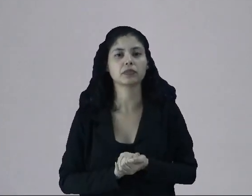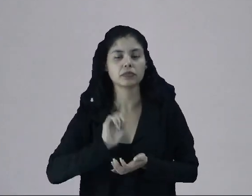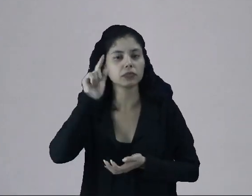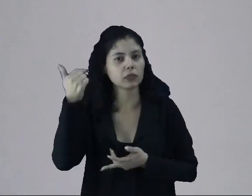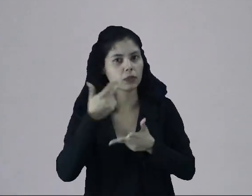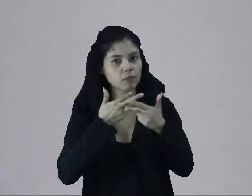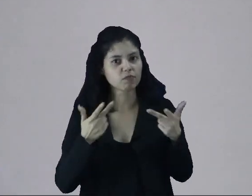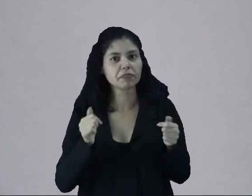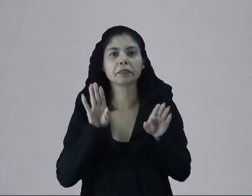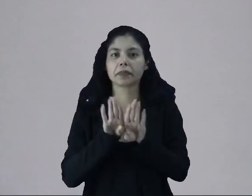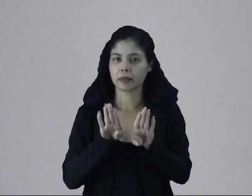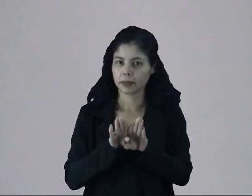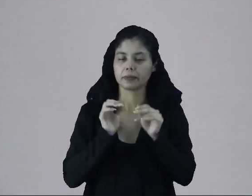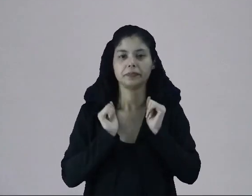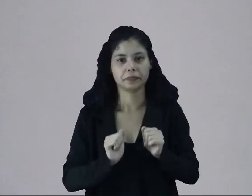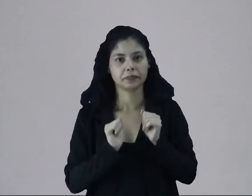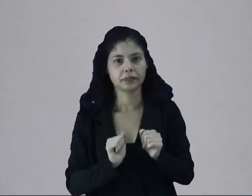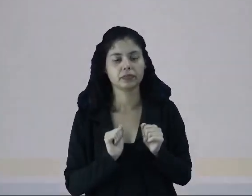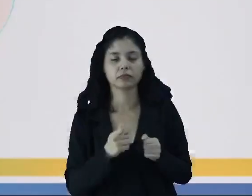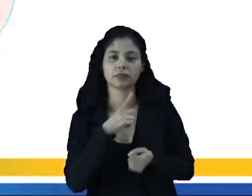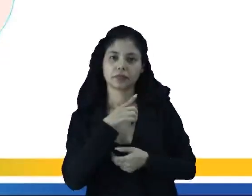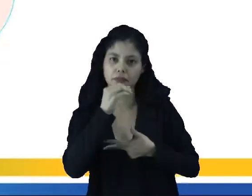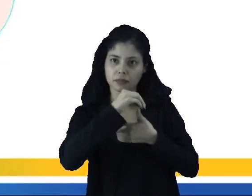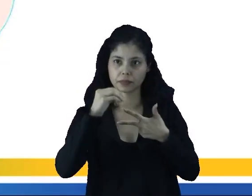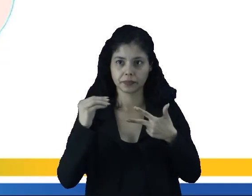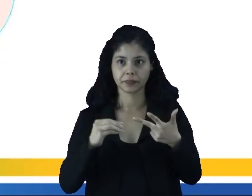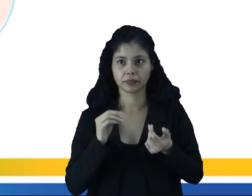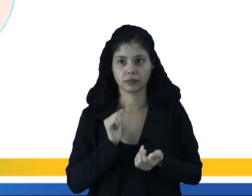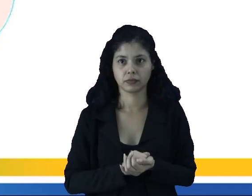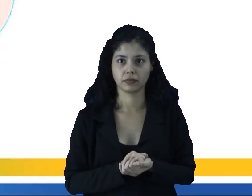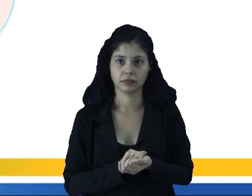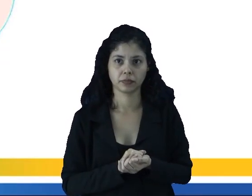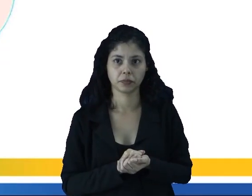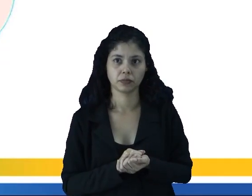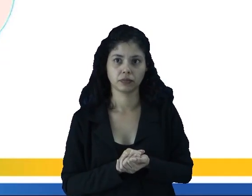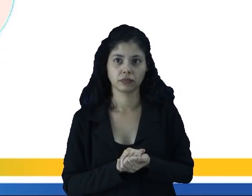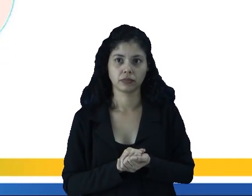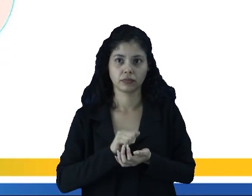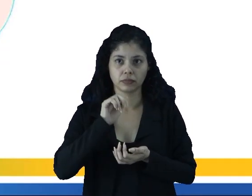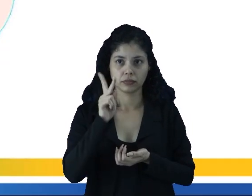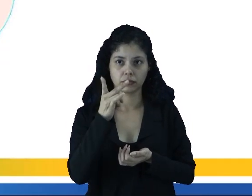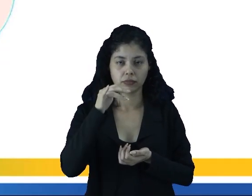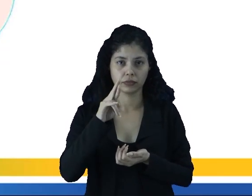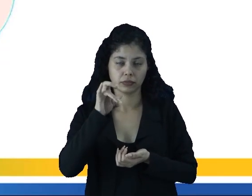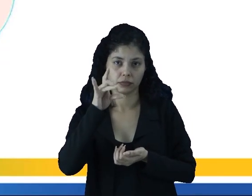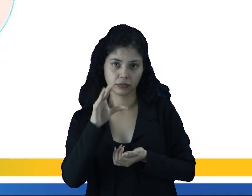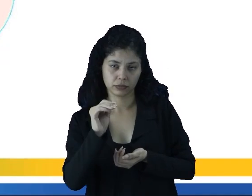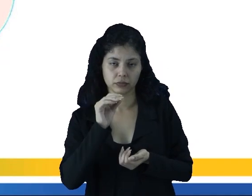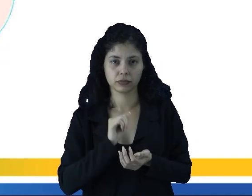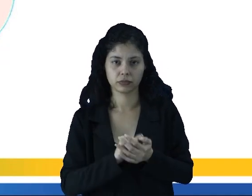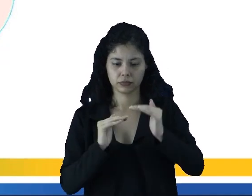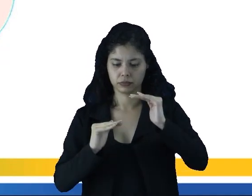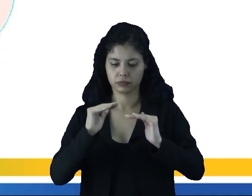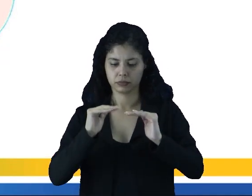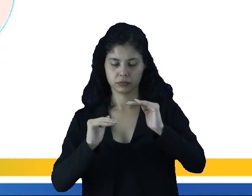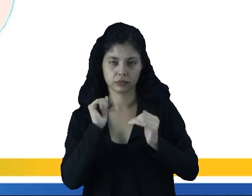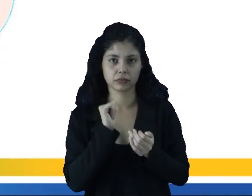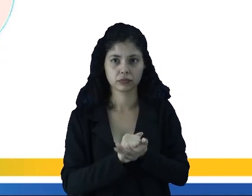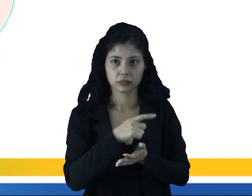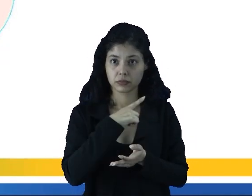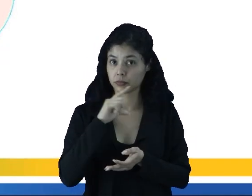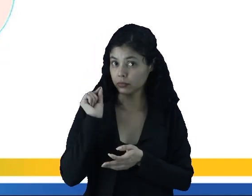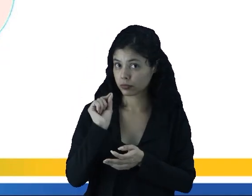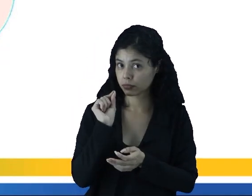outra coisa que pode cair também lá na prova do Enem está relacionada à regulação hídrica. A regulação hídrica ela tem a